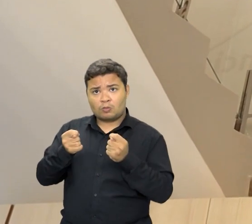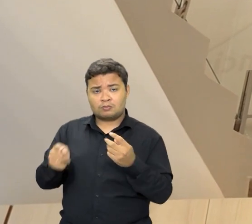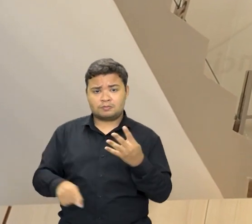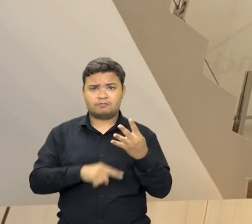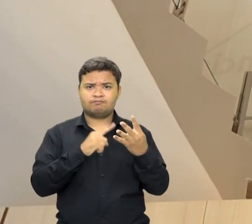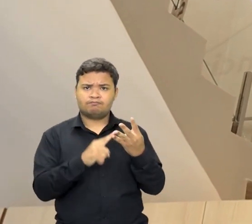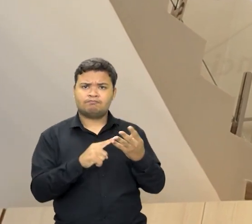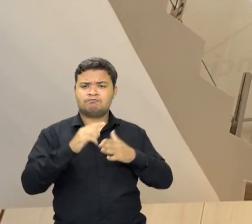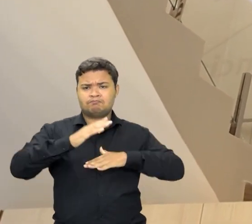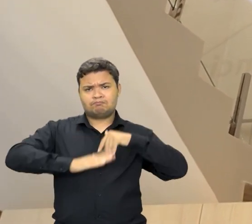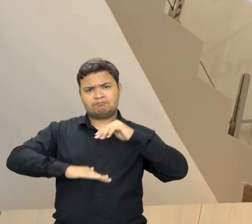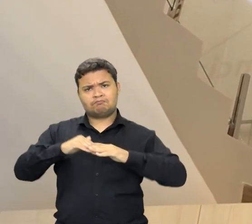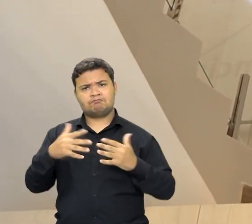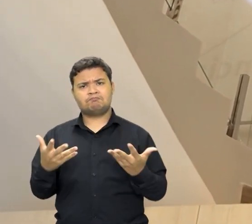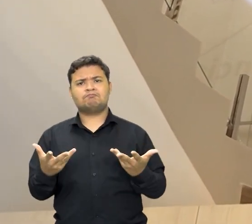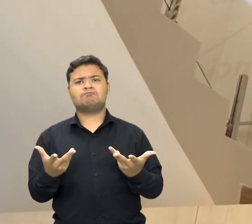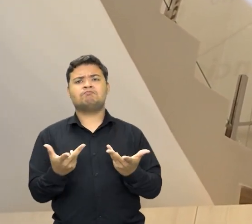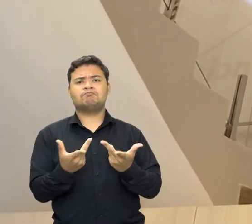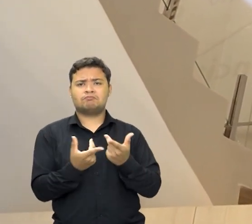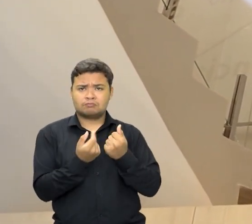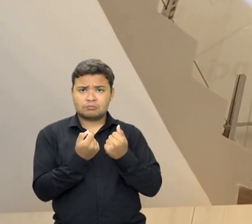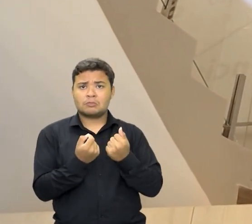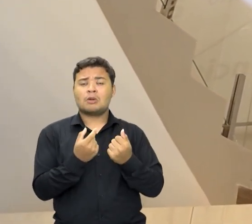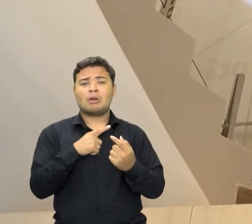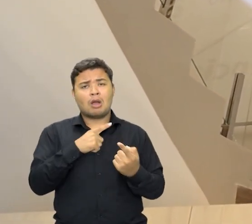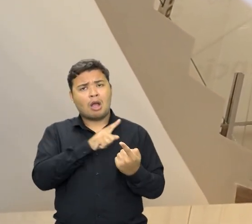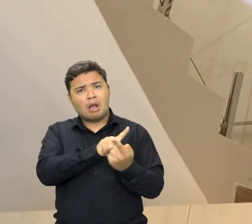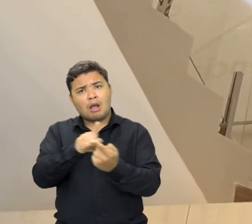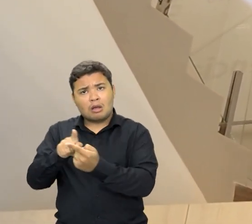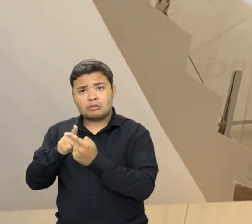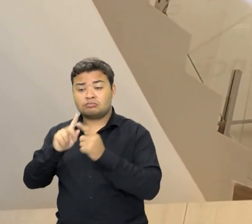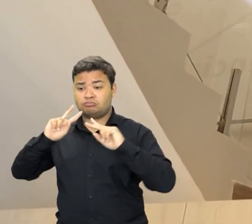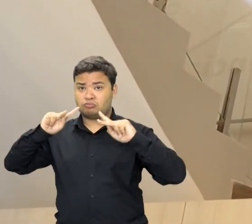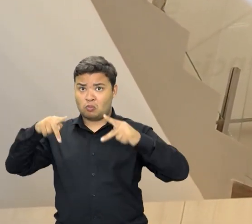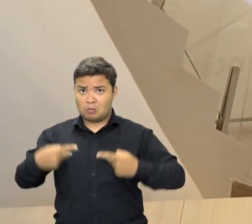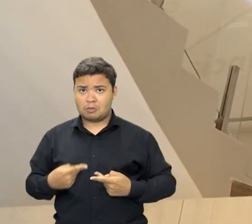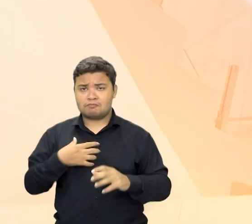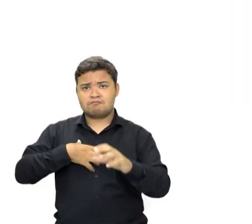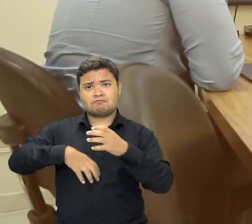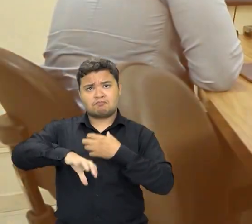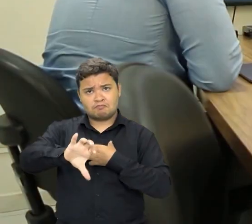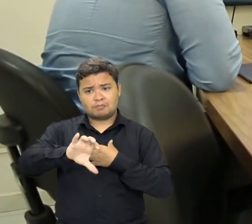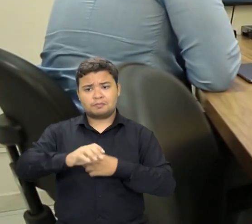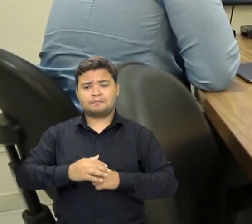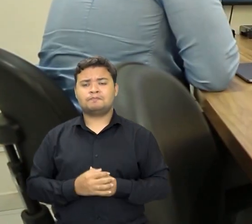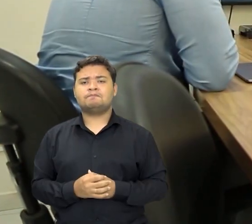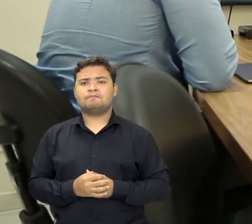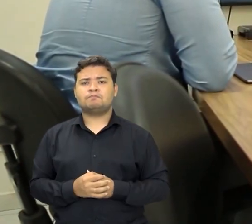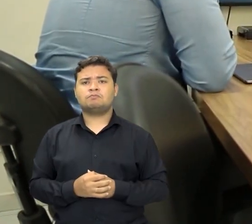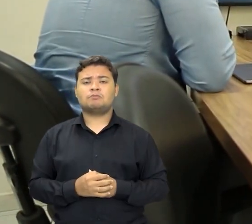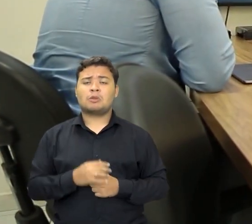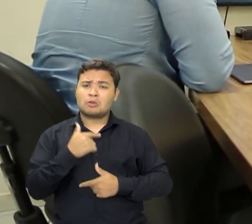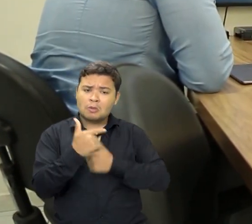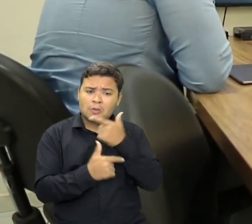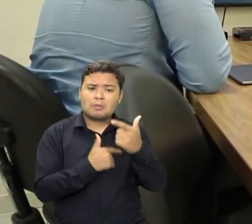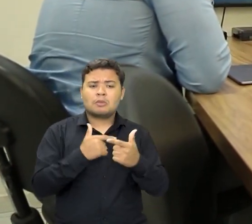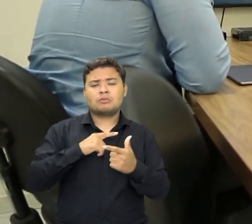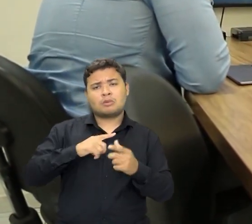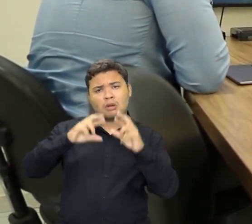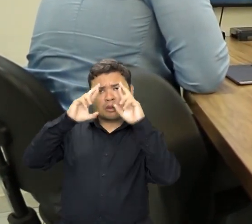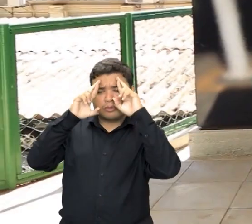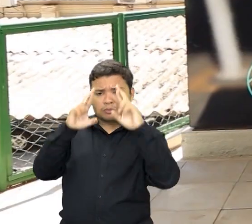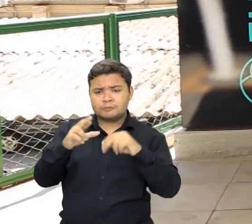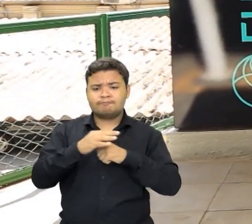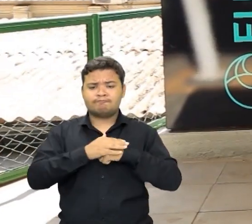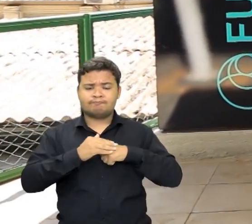O trabalho da Fundação é baseado em 4 pilares: transparência da gestão, total comprometimento com a qualidade dos